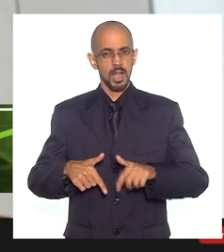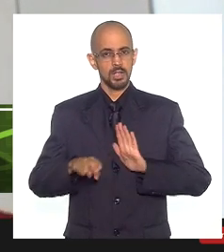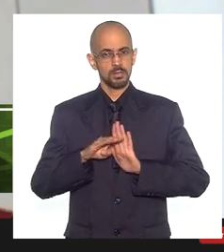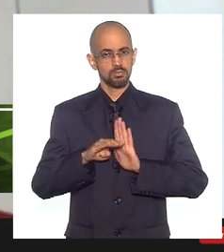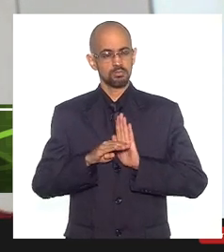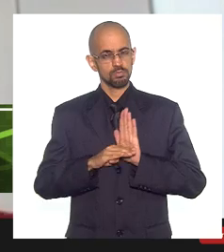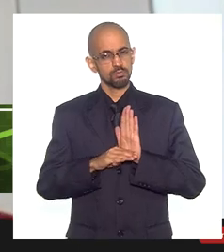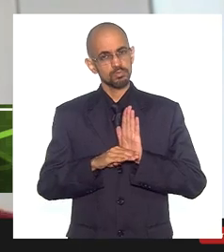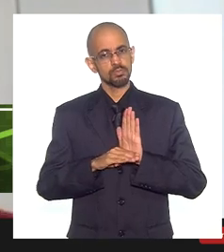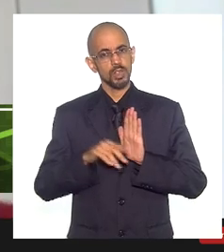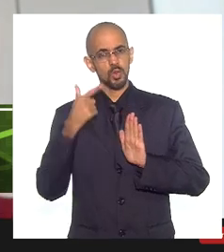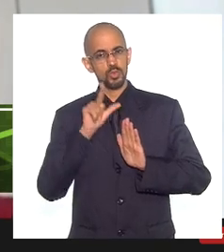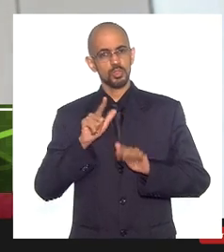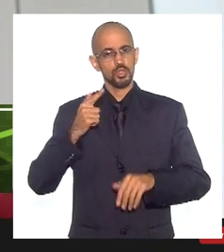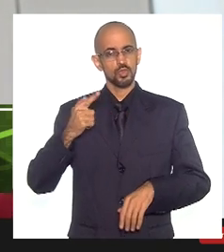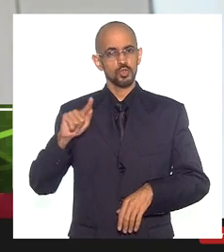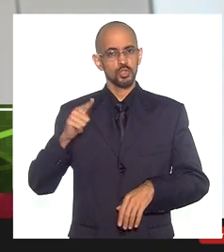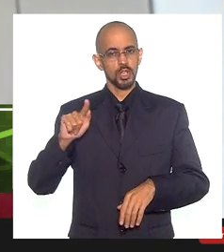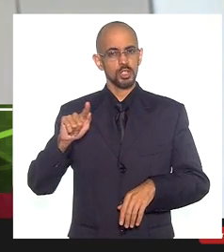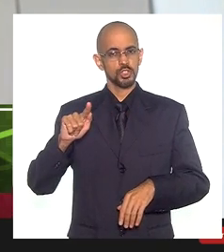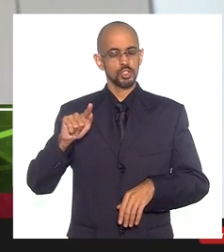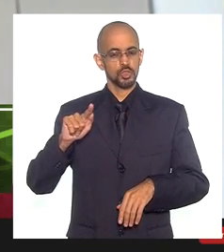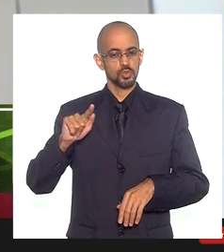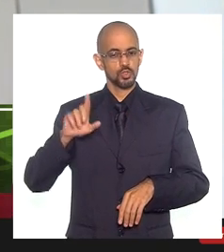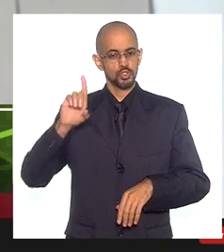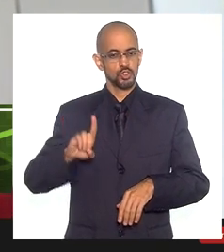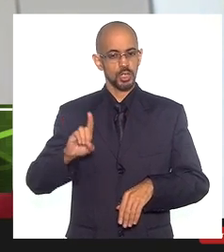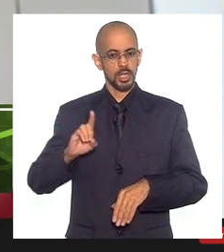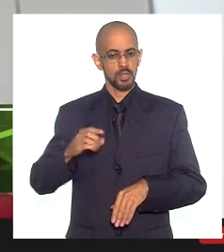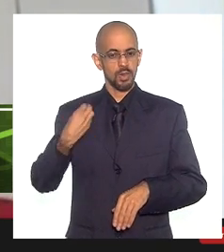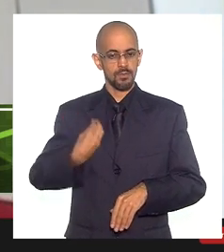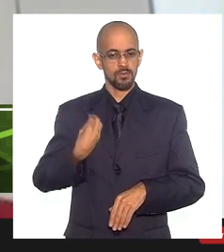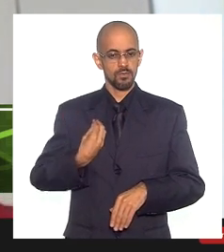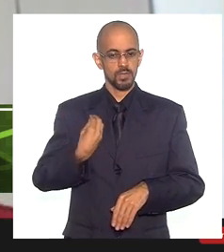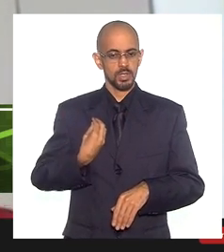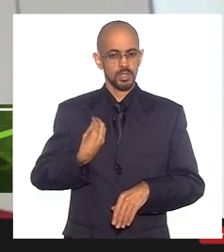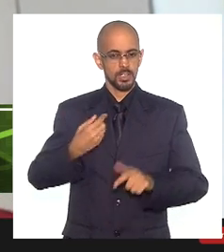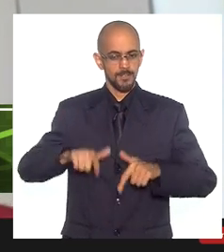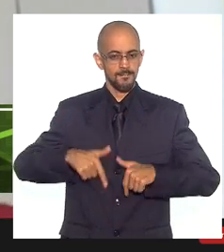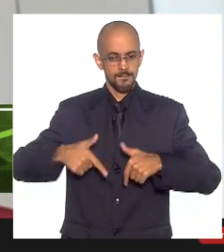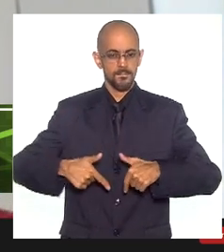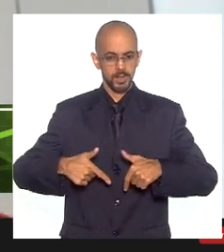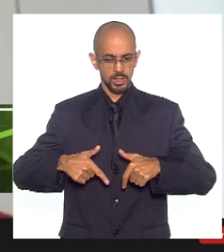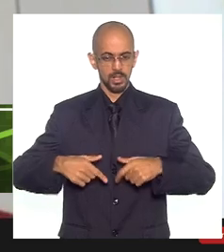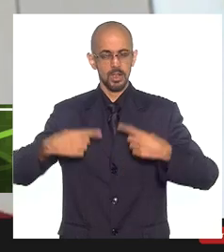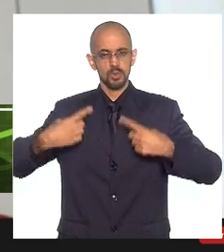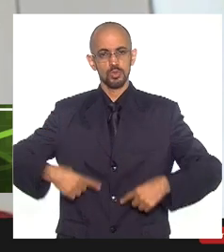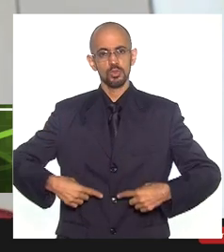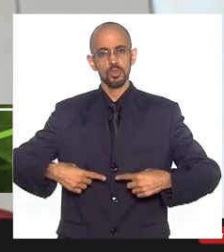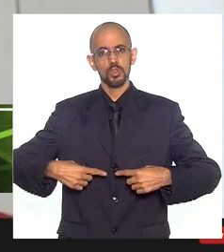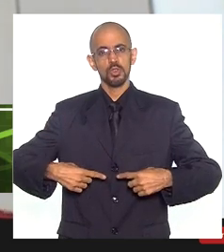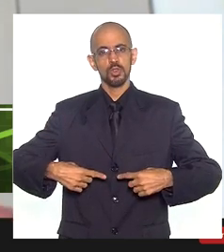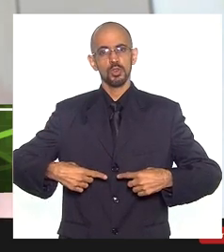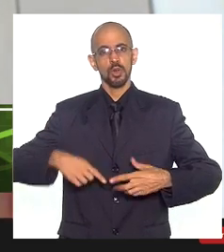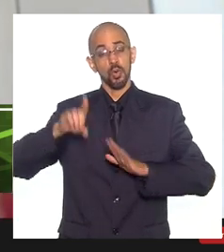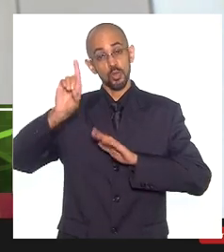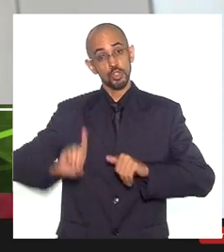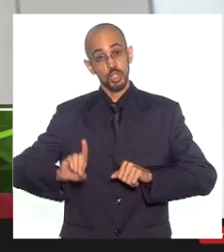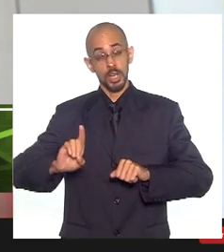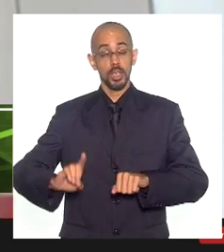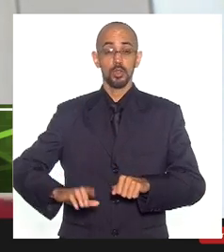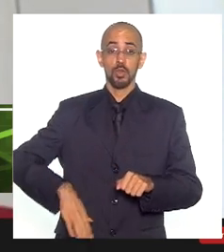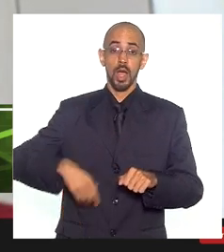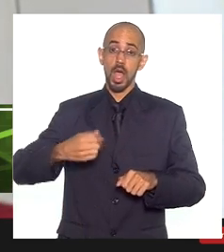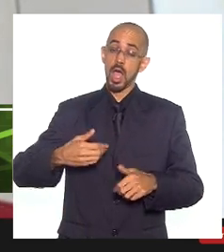direito à vida, para nos preservar durante a pandemia, mas trazendo o direito à educação, trazendo a centralidade da produção de